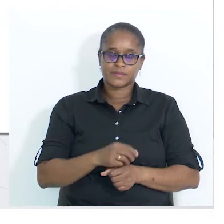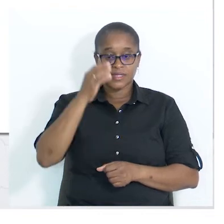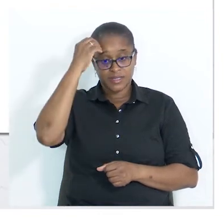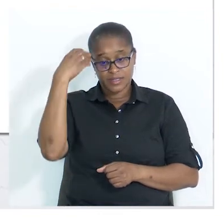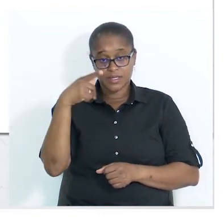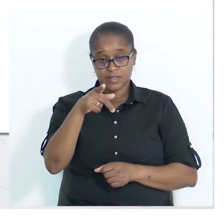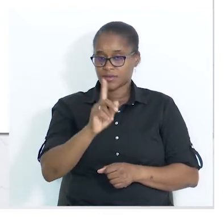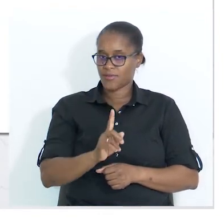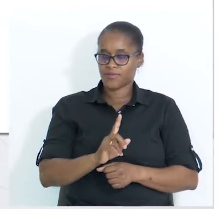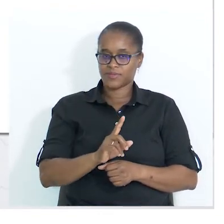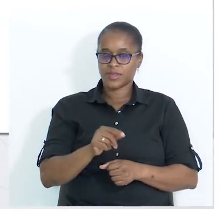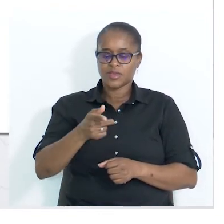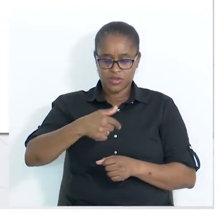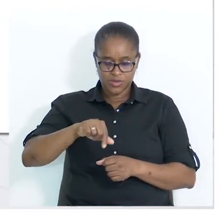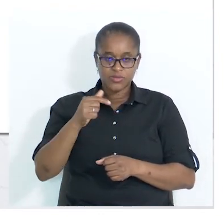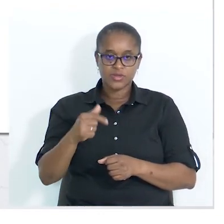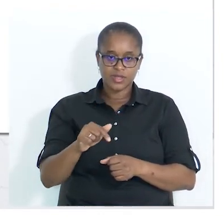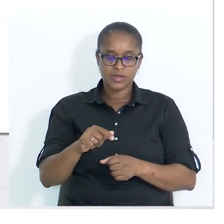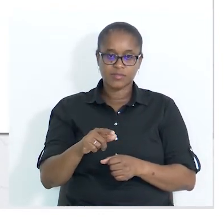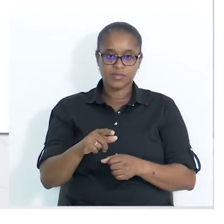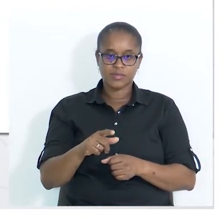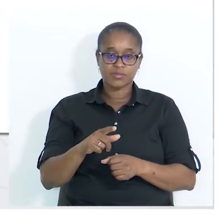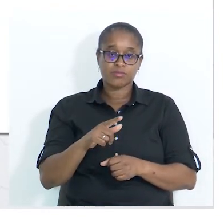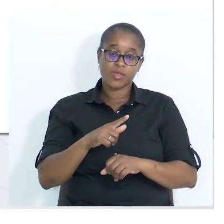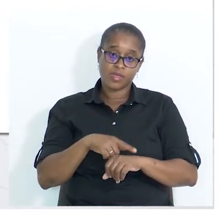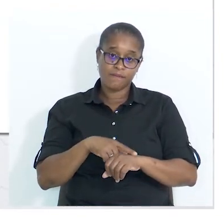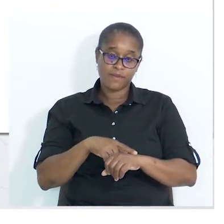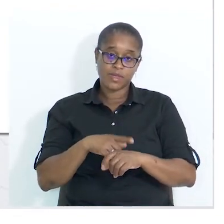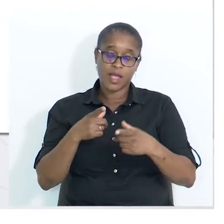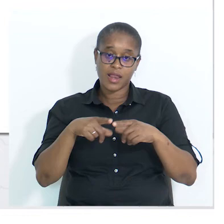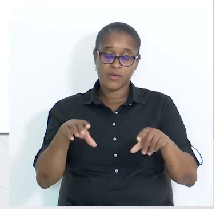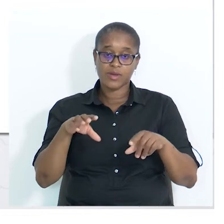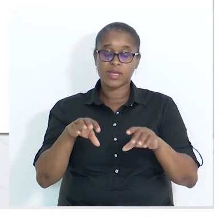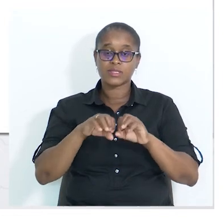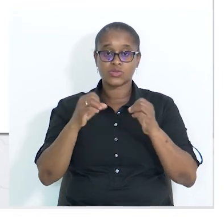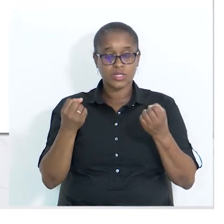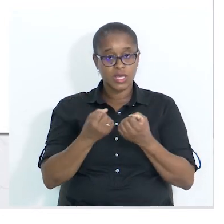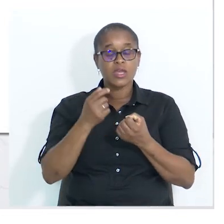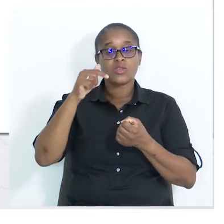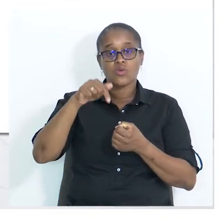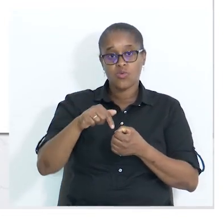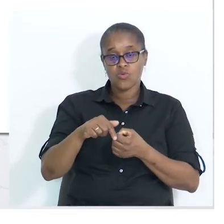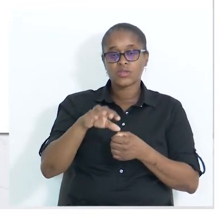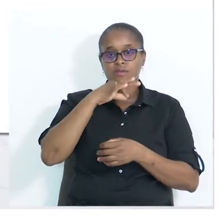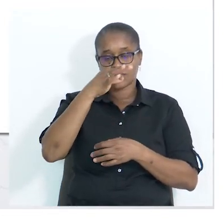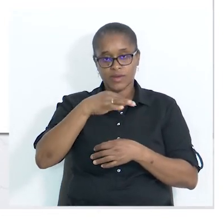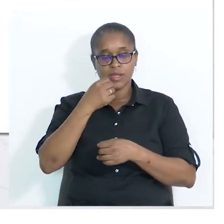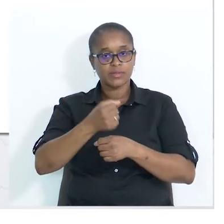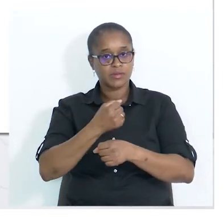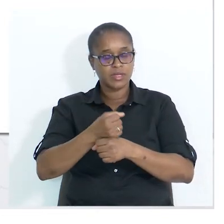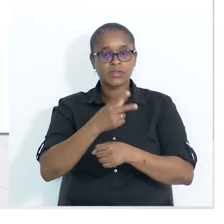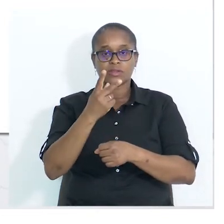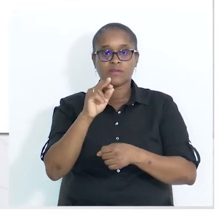Não te esqueças que estamos no grande tema, a língua e a sociedade, e hoje focamos